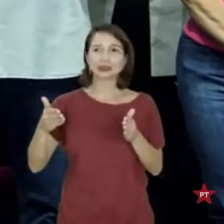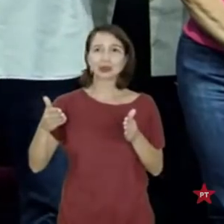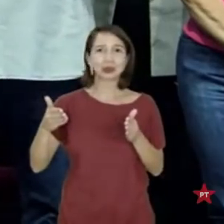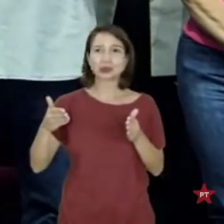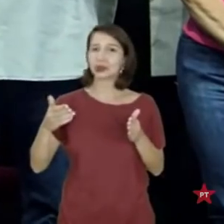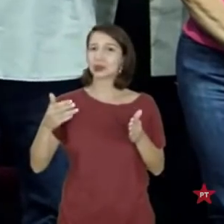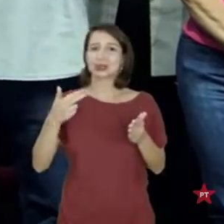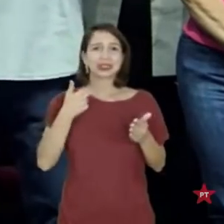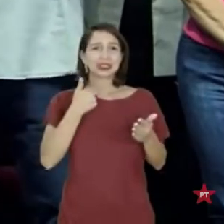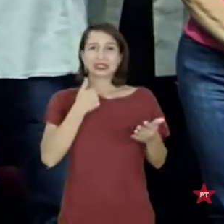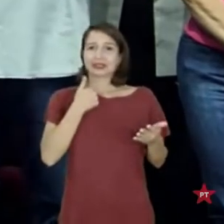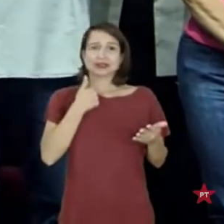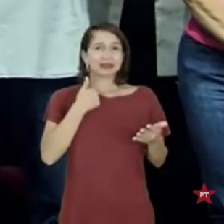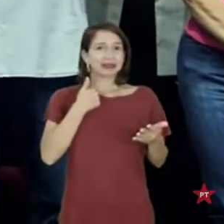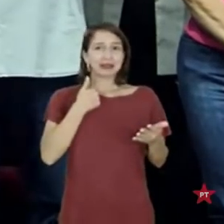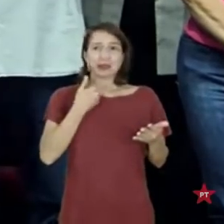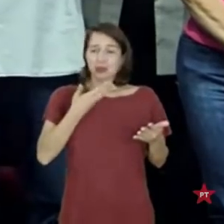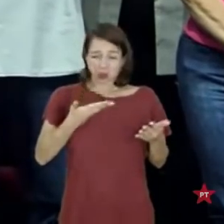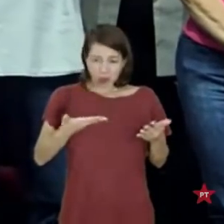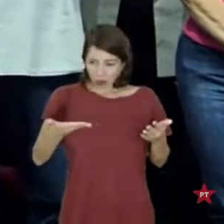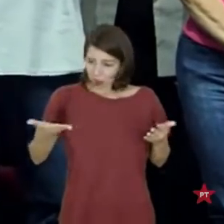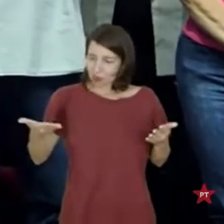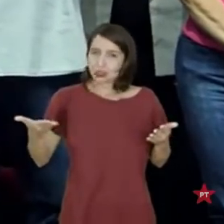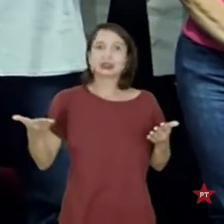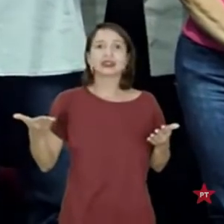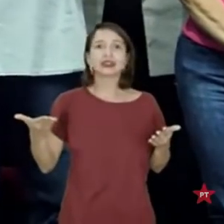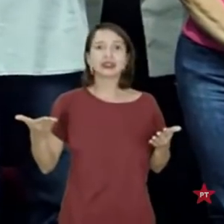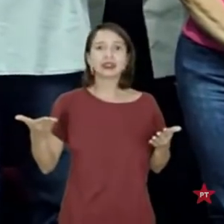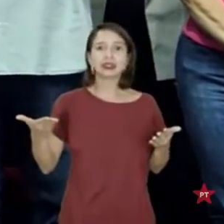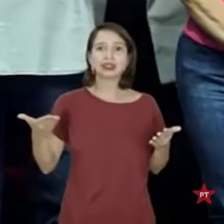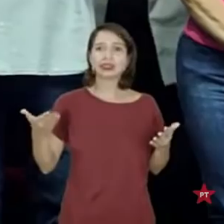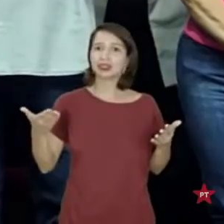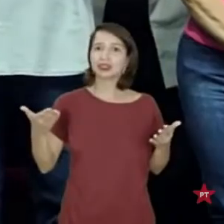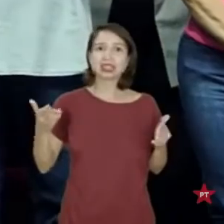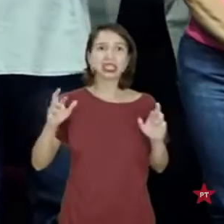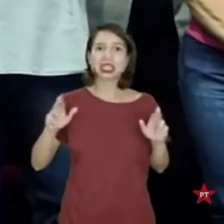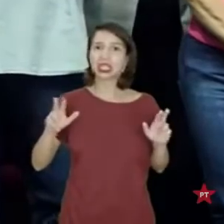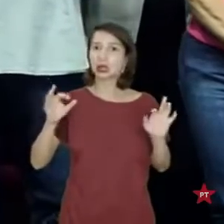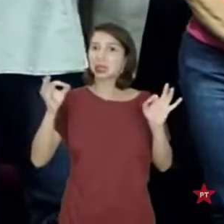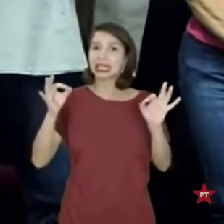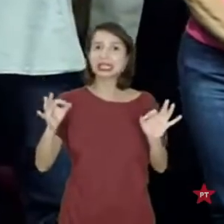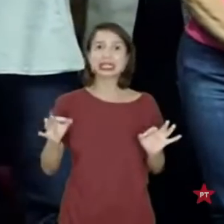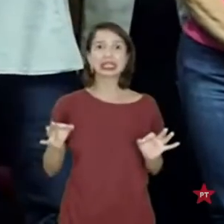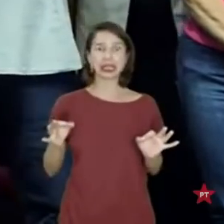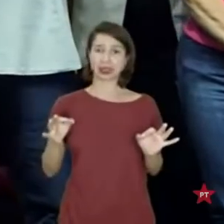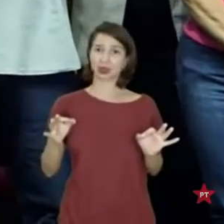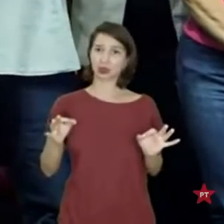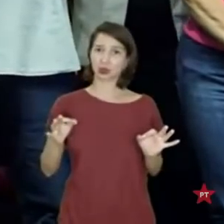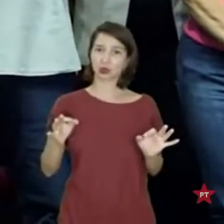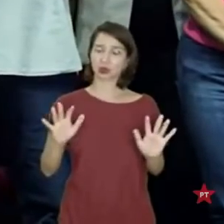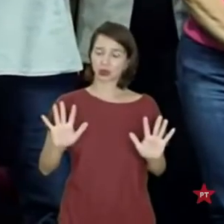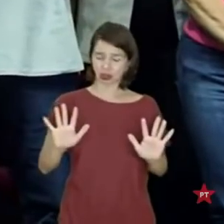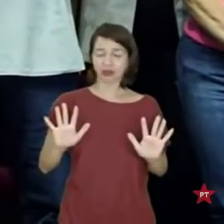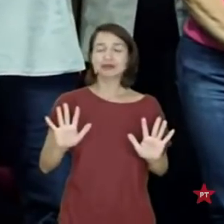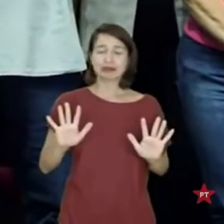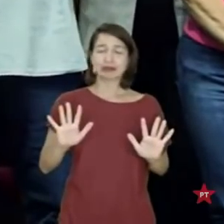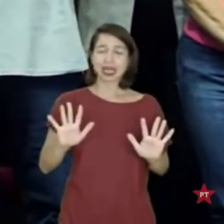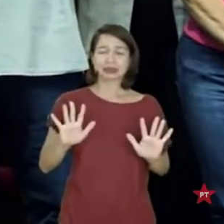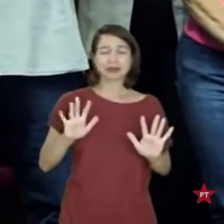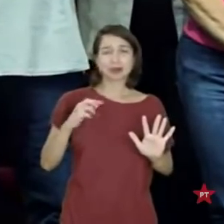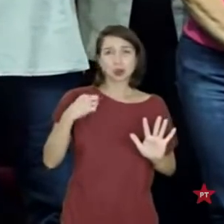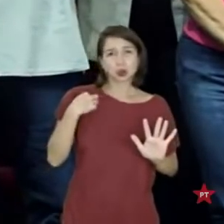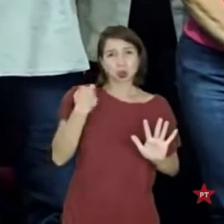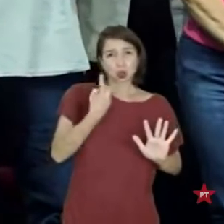Possivelmente, nós não lutamos quando deveríamos lutar para